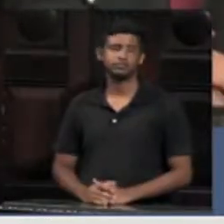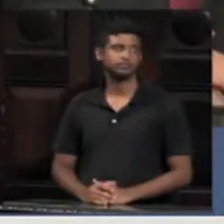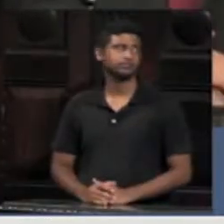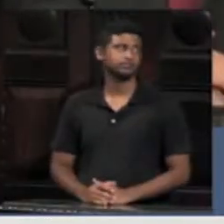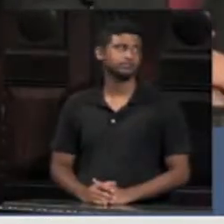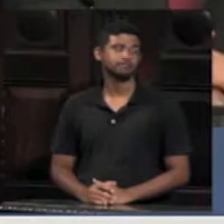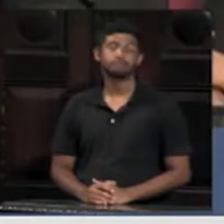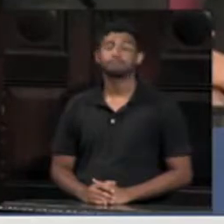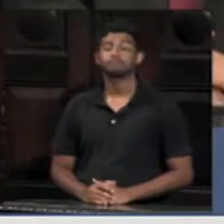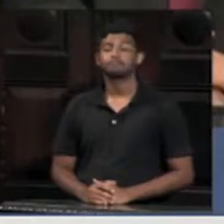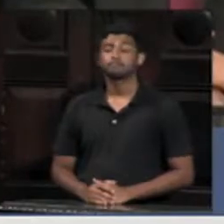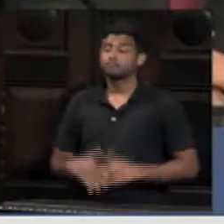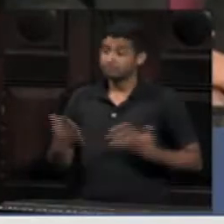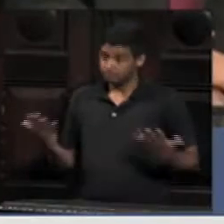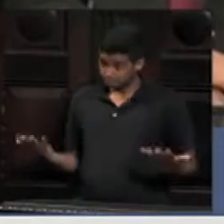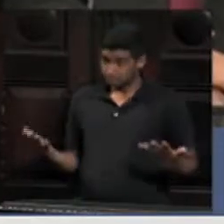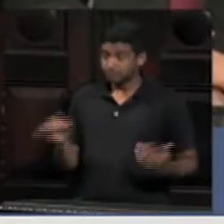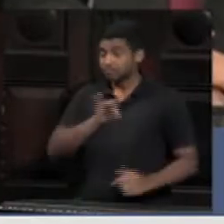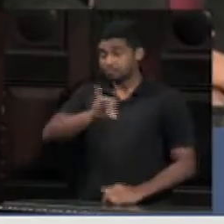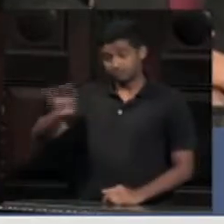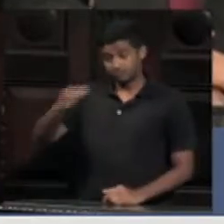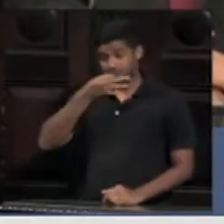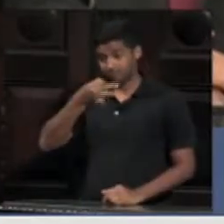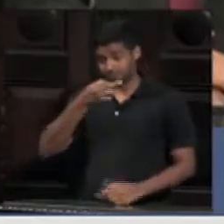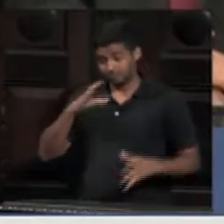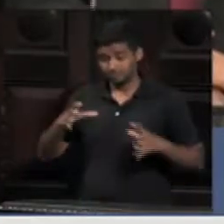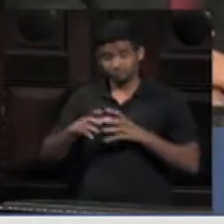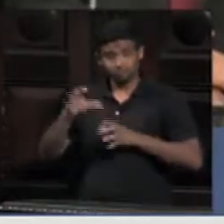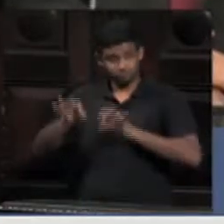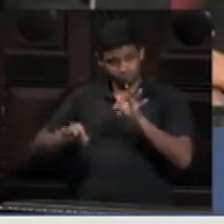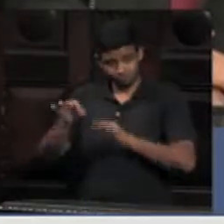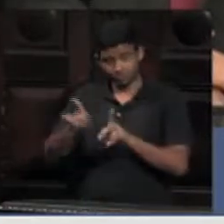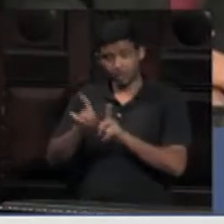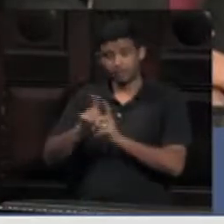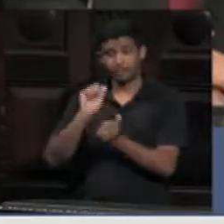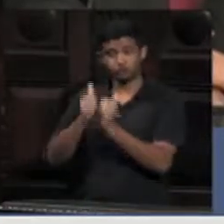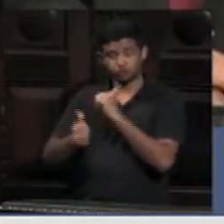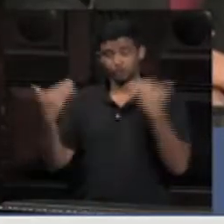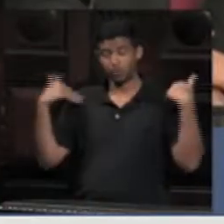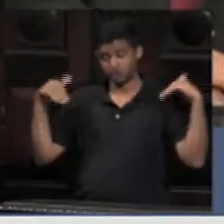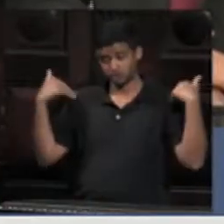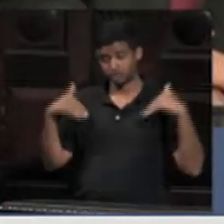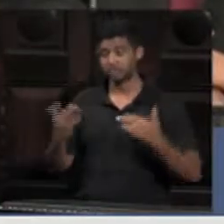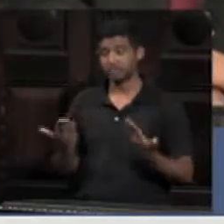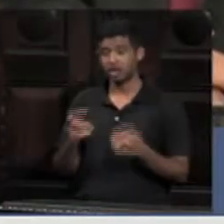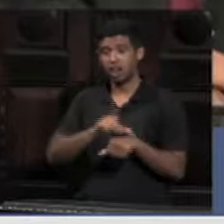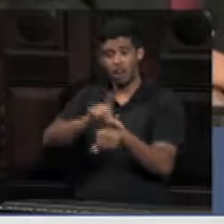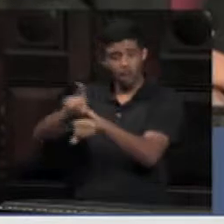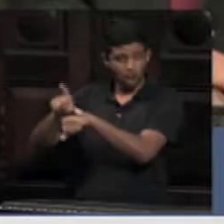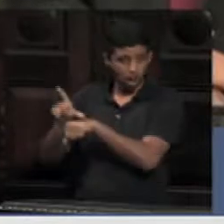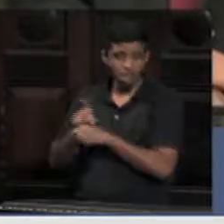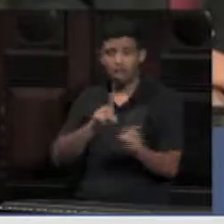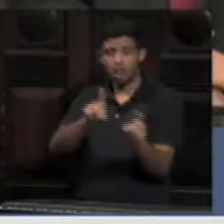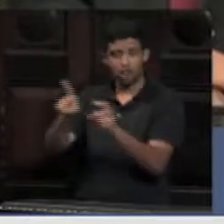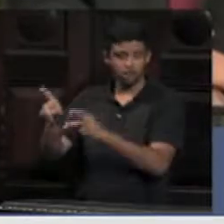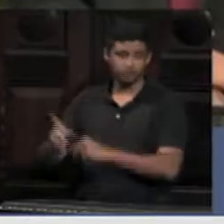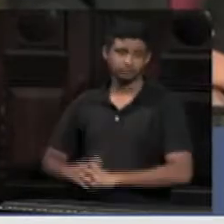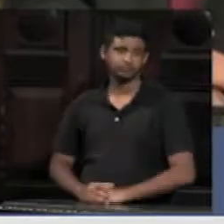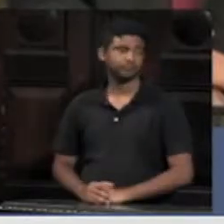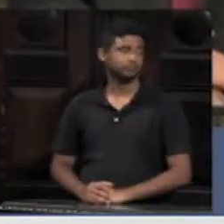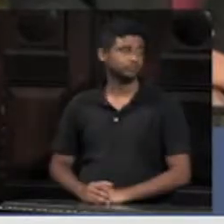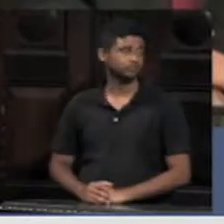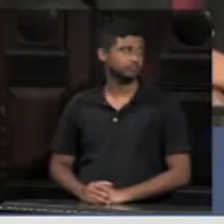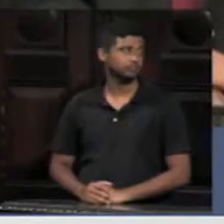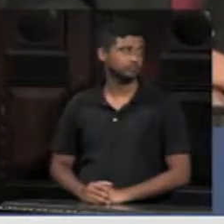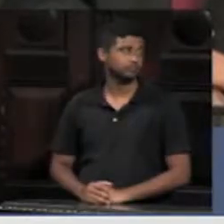Então, pendente de pareceres das comissões de Constituição, Justiça, Cultura, Esporte, Lazer, Economia, Indústria e Comércio, Tributação, Controle da Arrecadação Estadual, Fiscalização dos Tributos